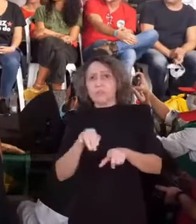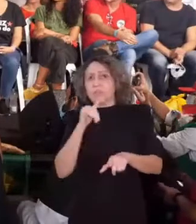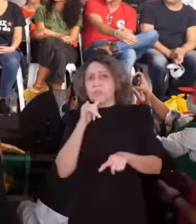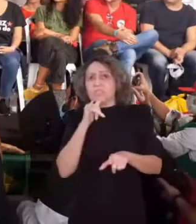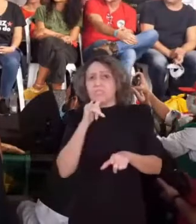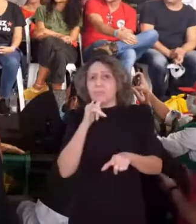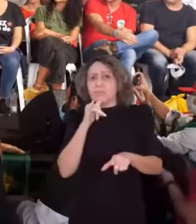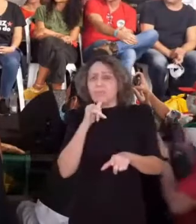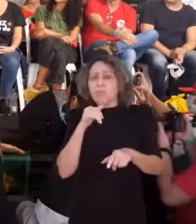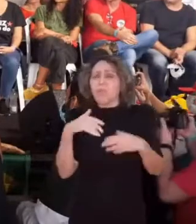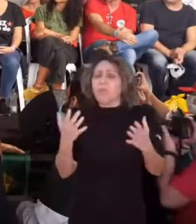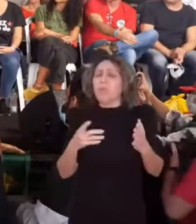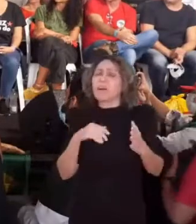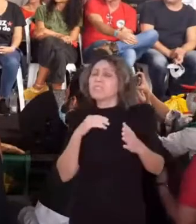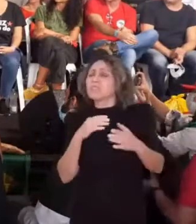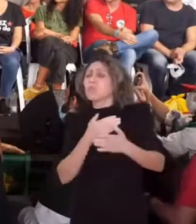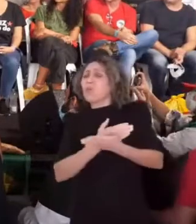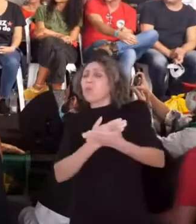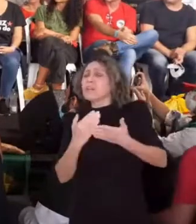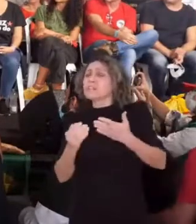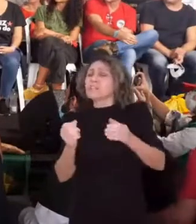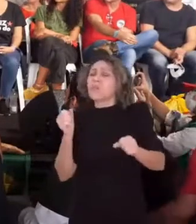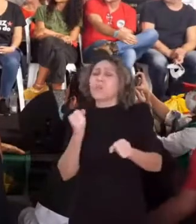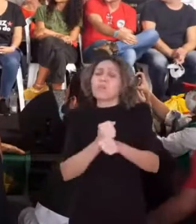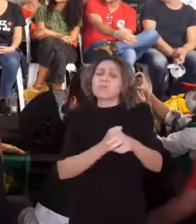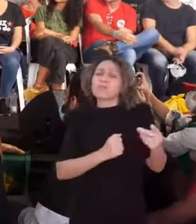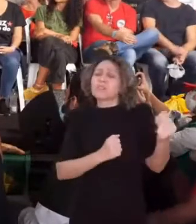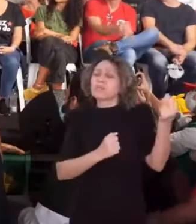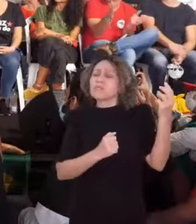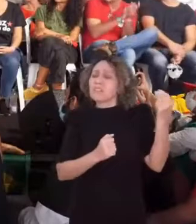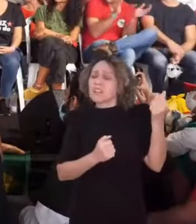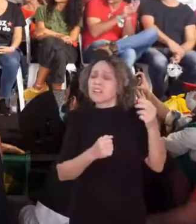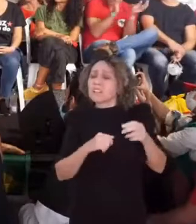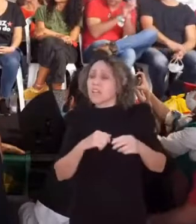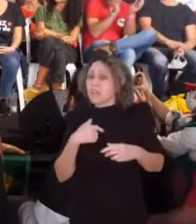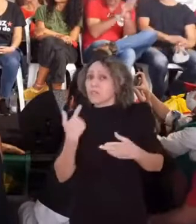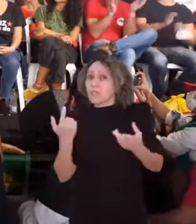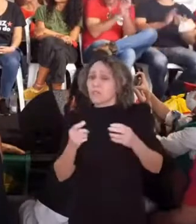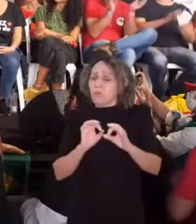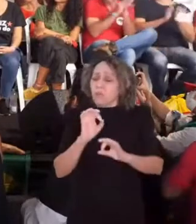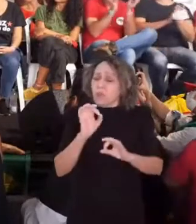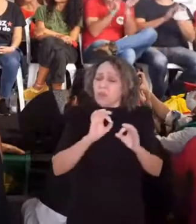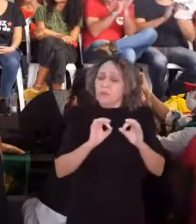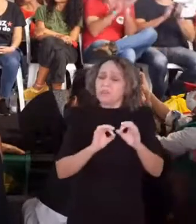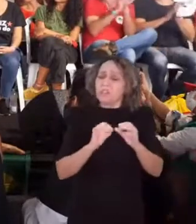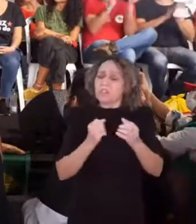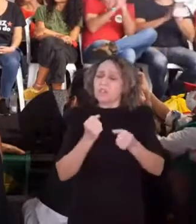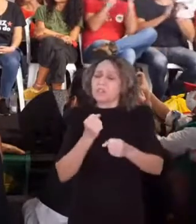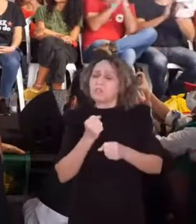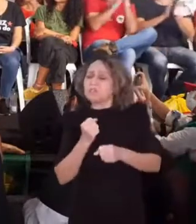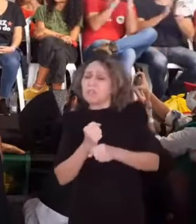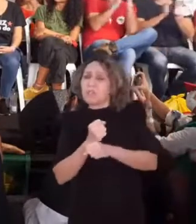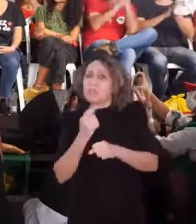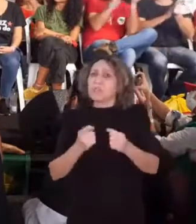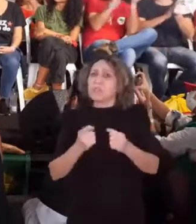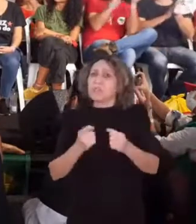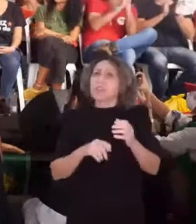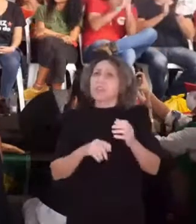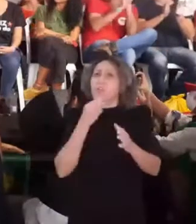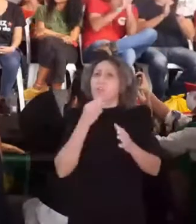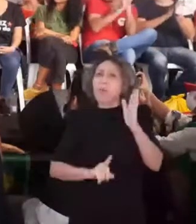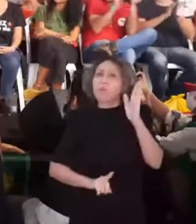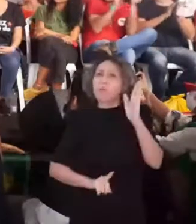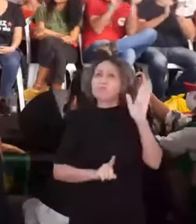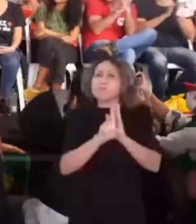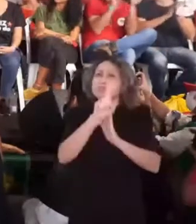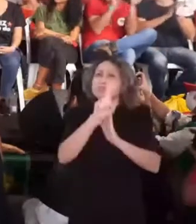pedra, alguma coisa que fez. Então, Pacífico, meus parabéns pela ousadia revolucionária de tentar